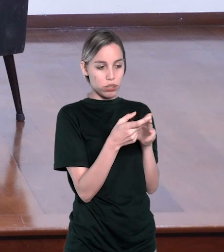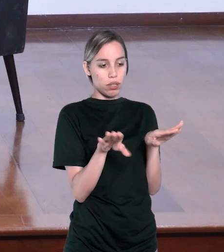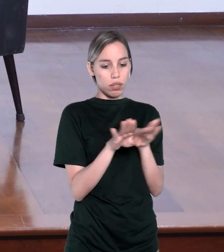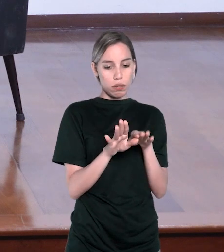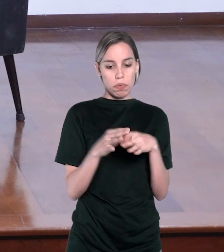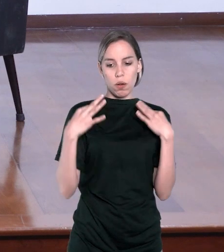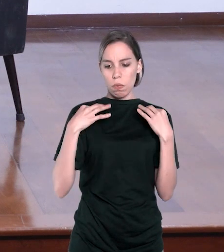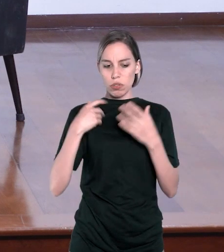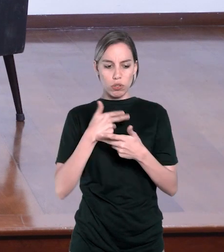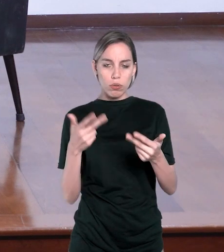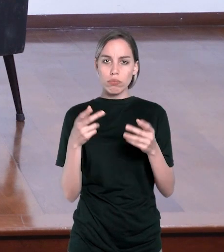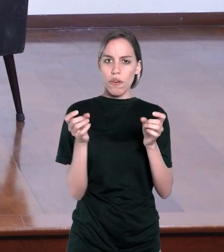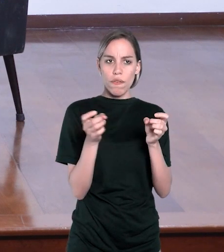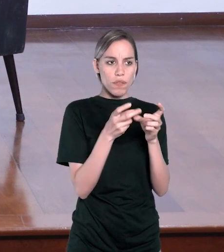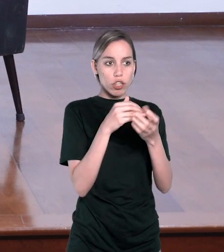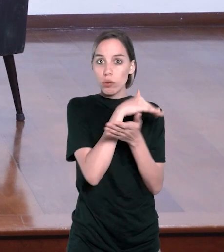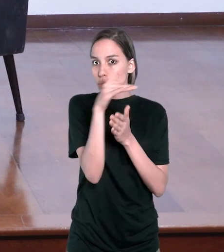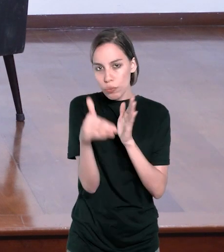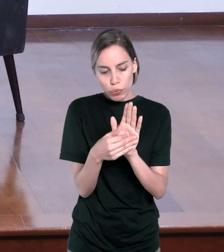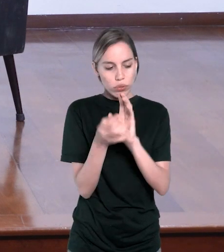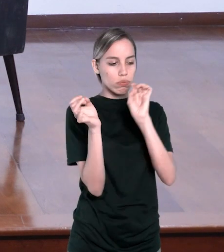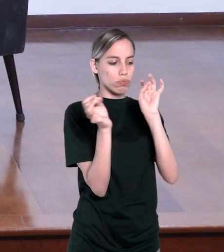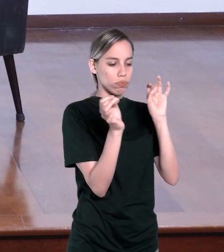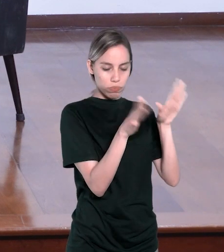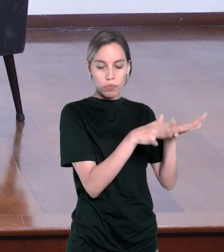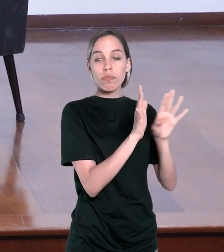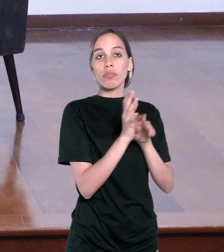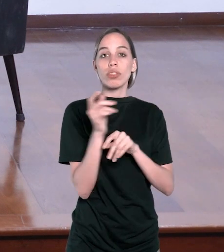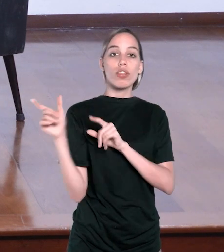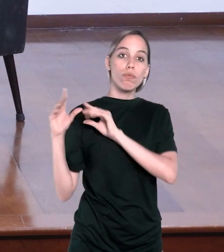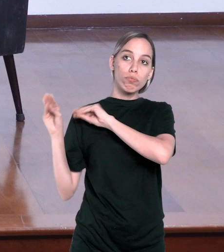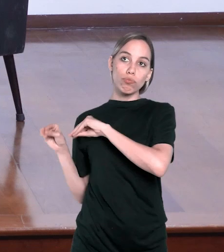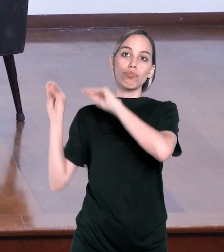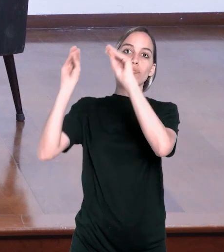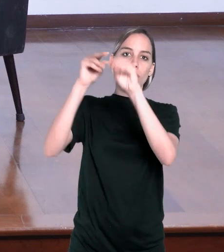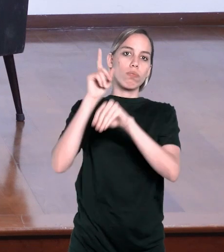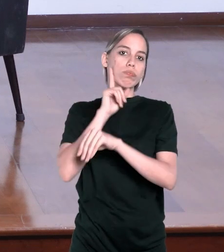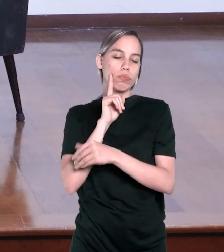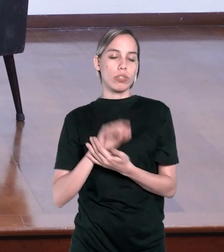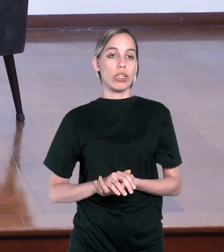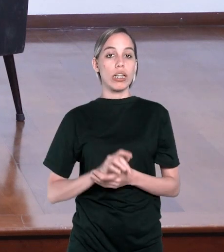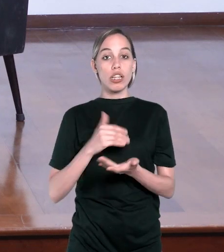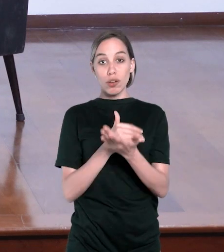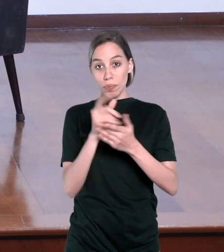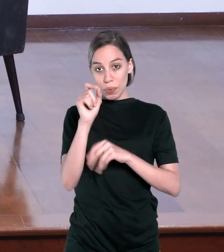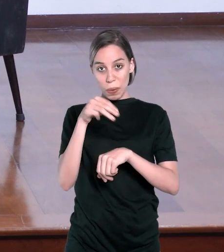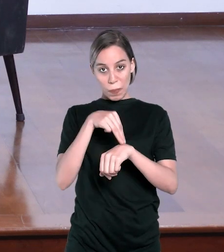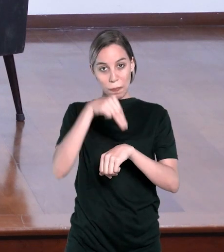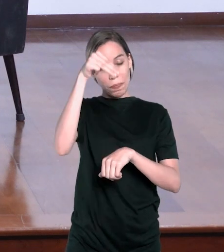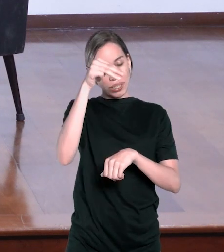tudo e comecei um mestrado em Publishing na NYU. Beleza, antes de continuar, eu queria que você